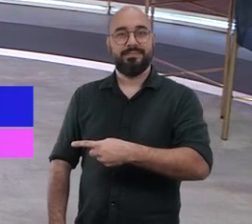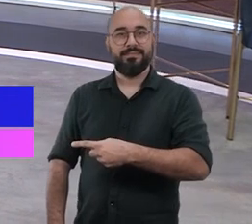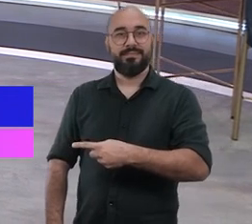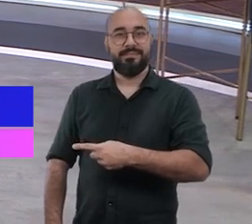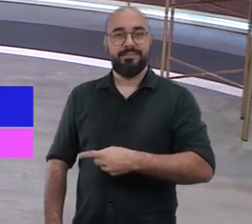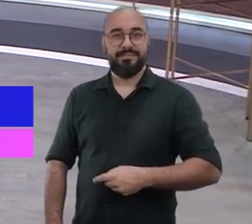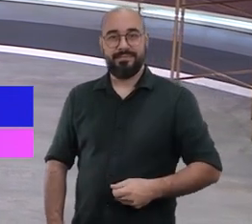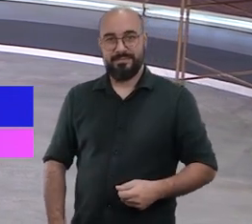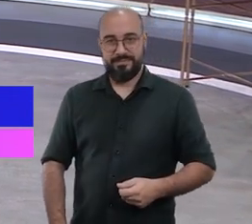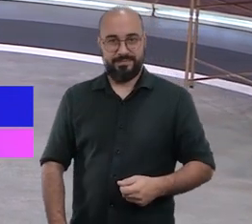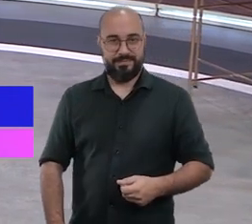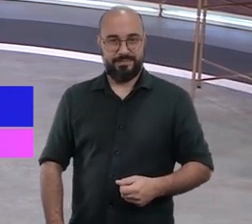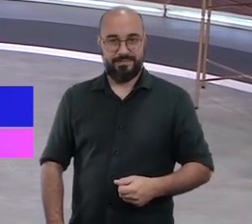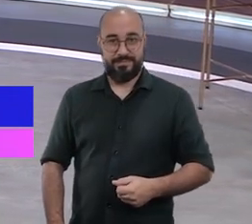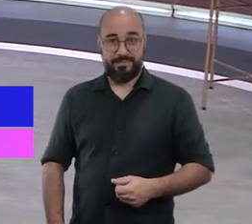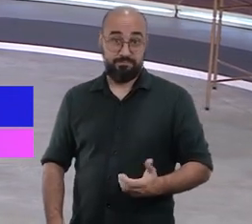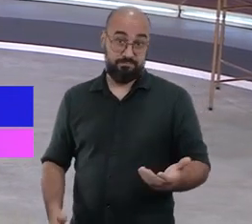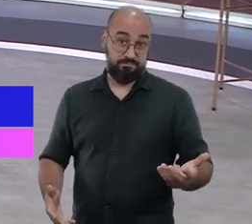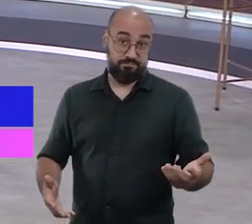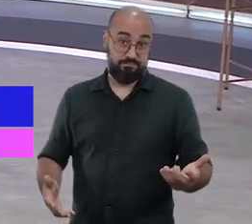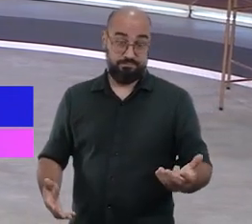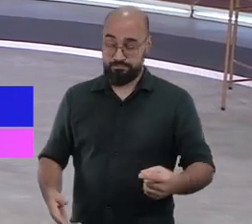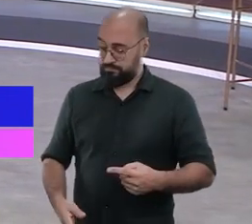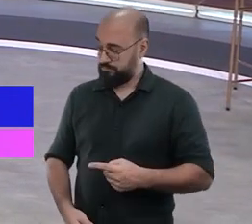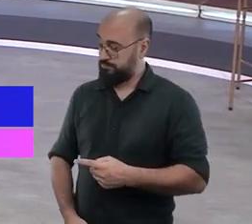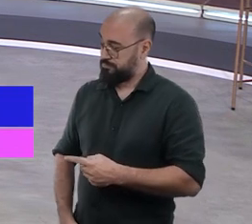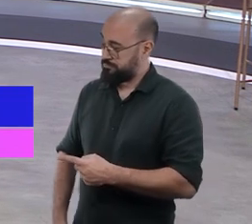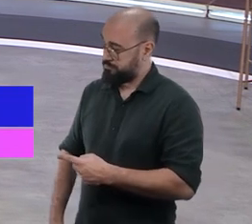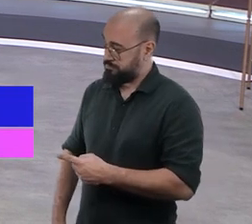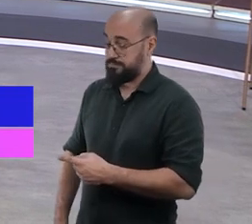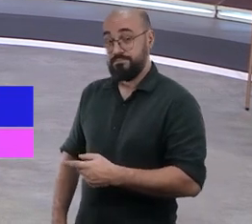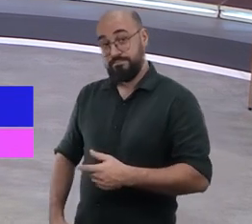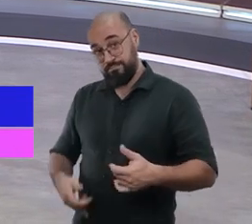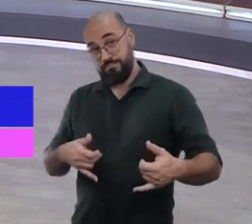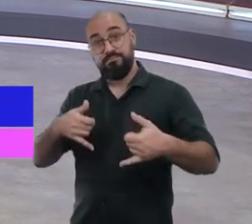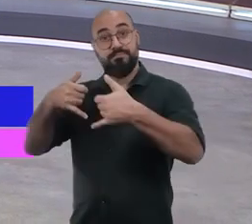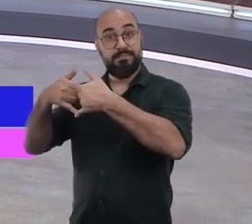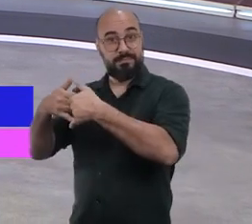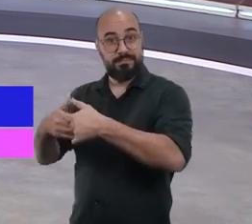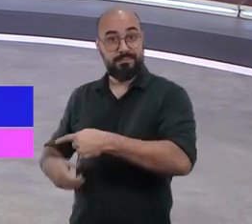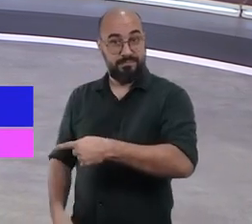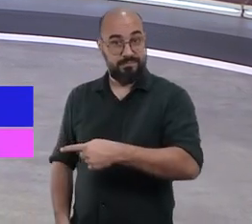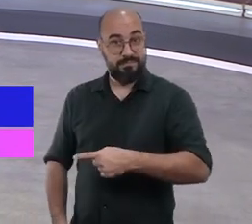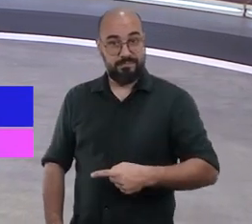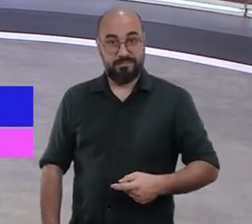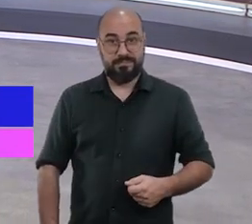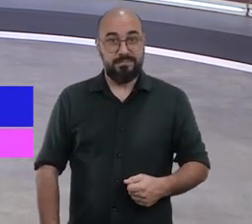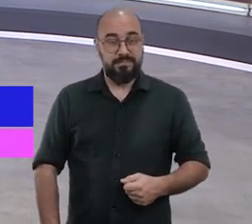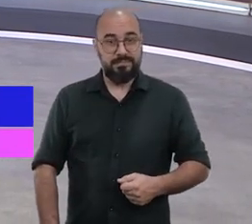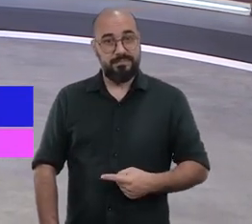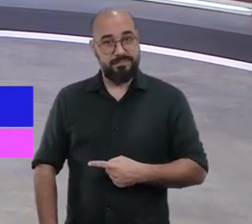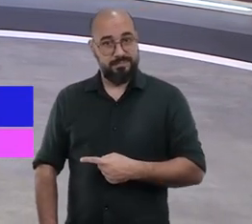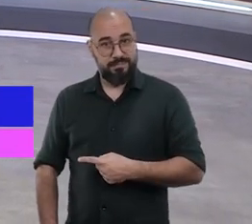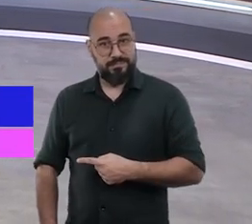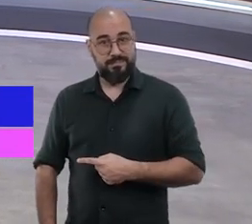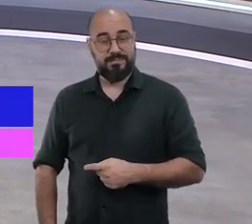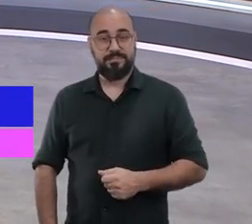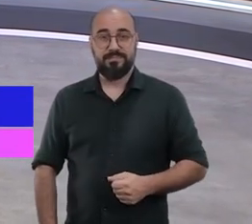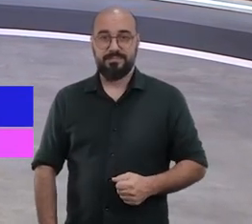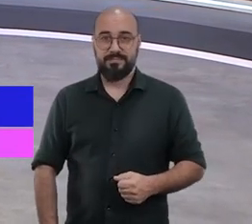31 21. Se você tem dúvida, está aparecendo aqui na tela da Novo Tempo. 0 operadora 12